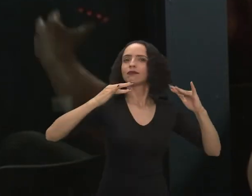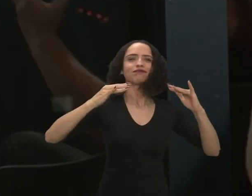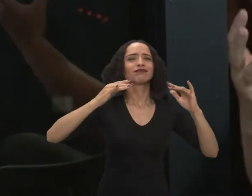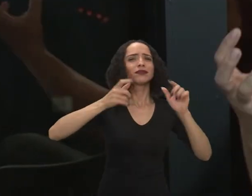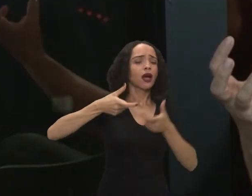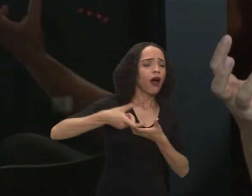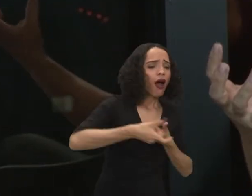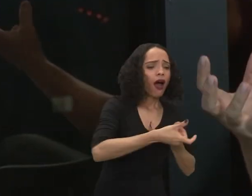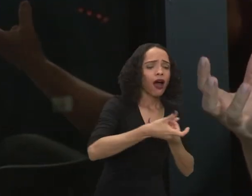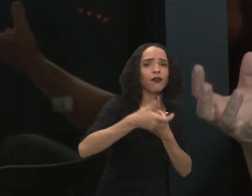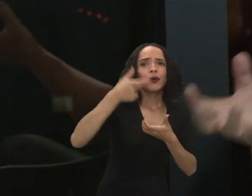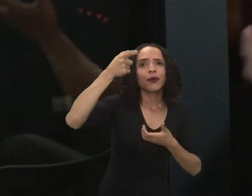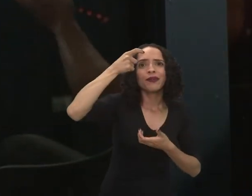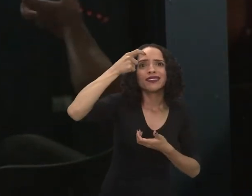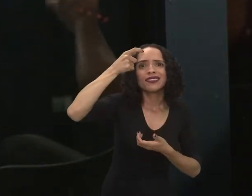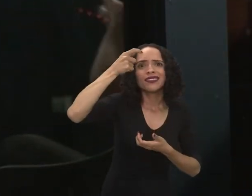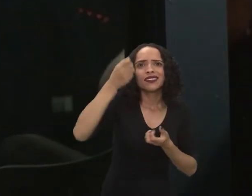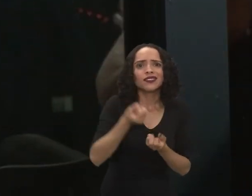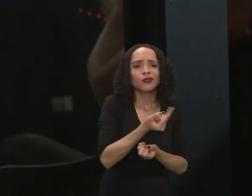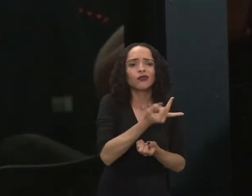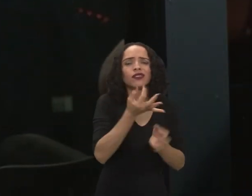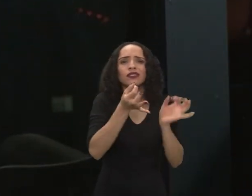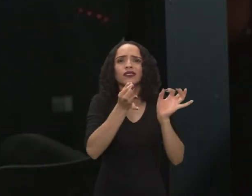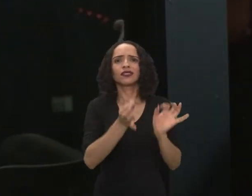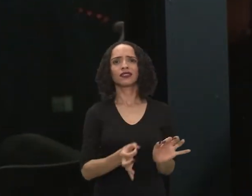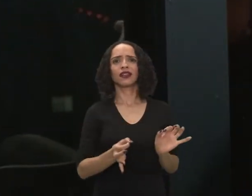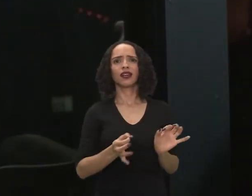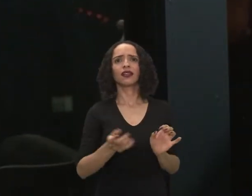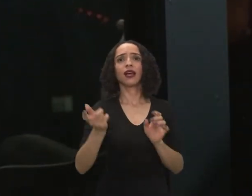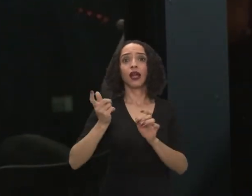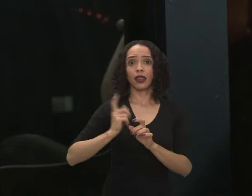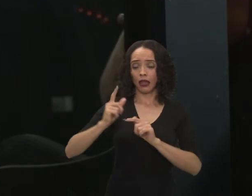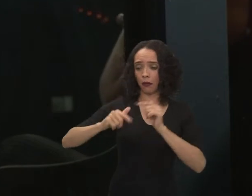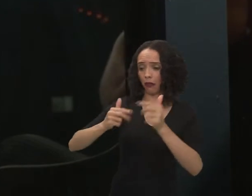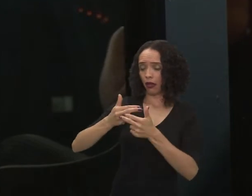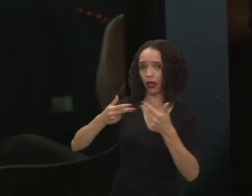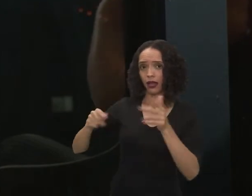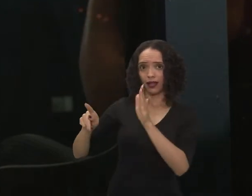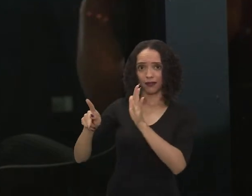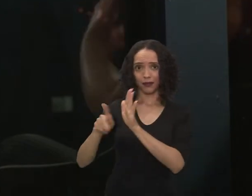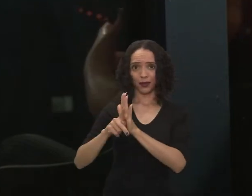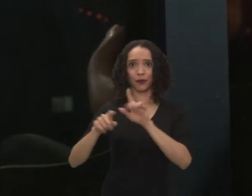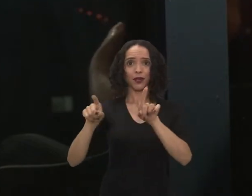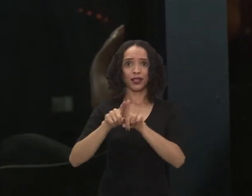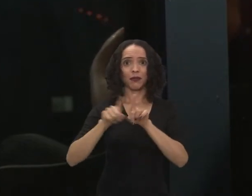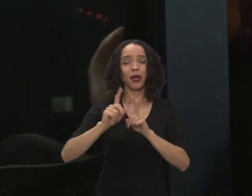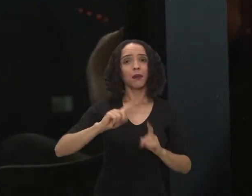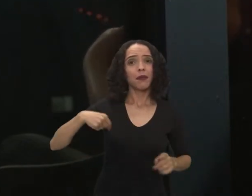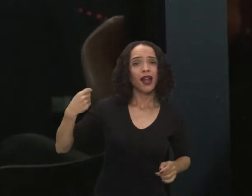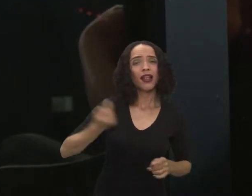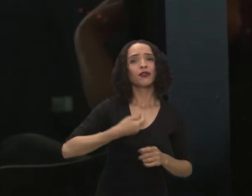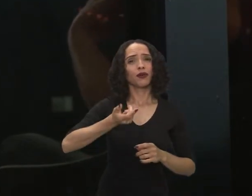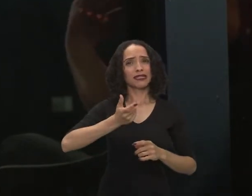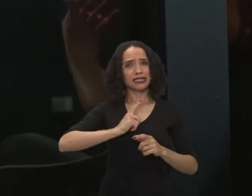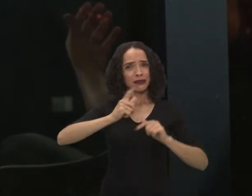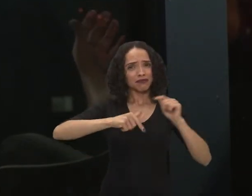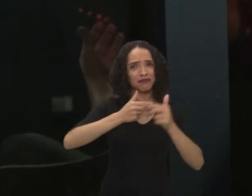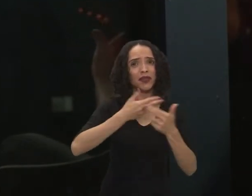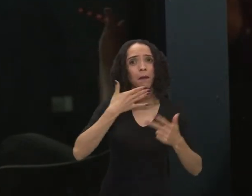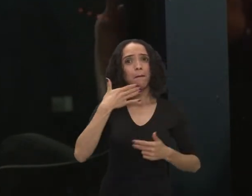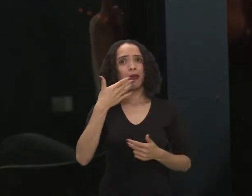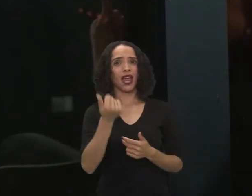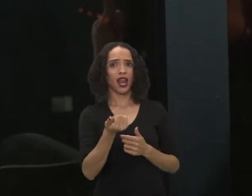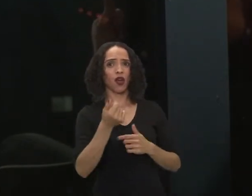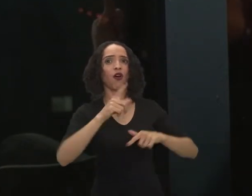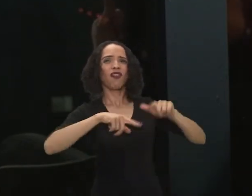água e trazendo produtos em cadeias curtas de comercialização, né, para que a gente consuma produtos melhor, para que a gente tenha uma